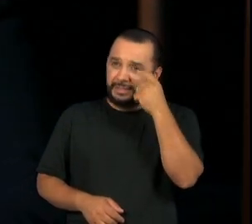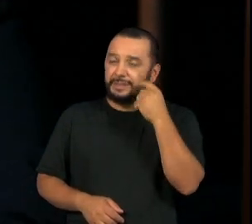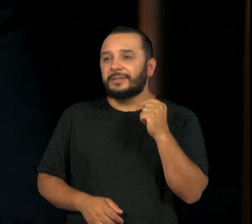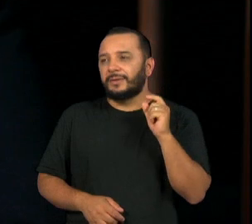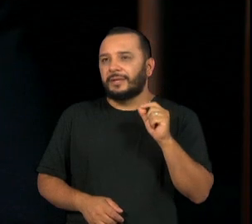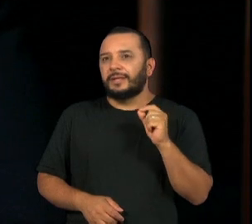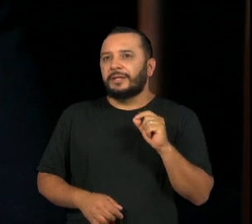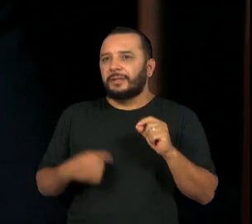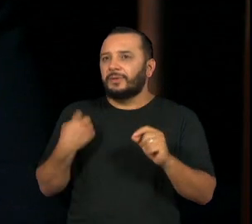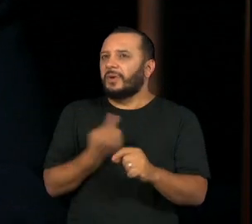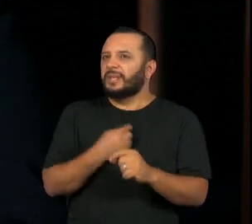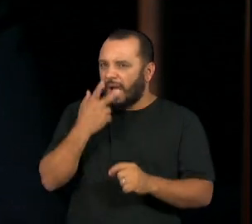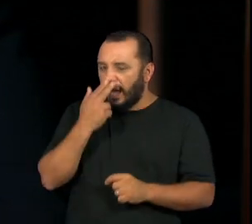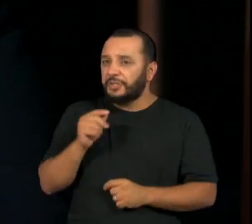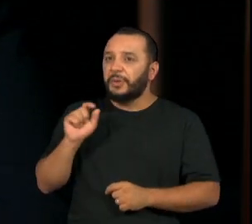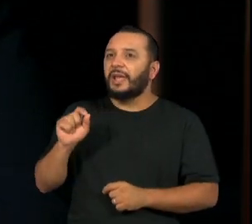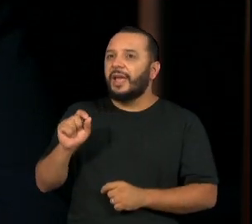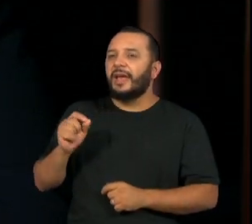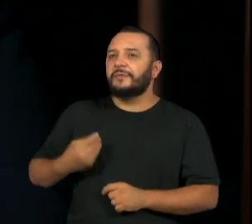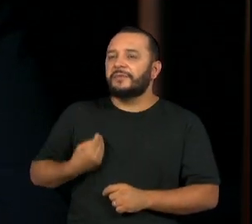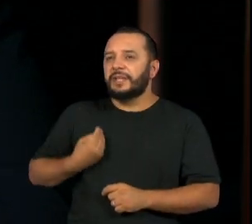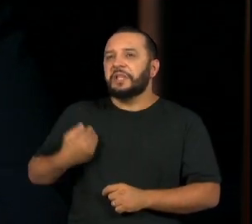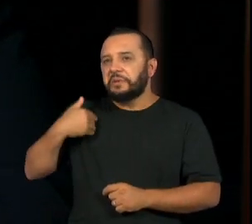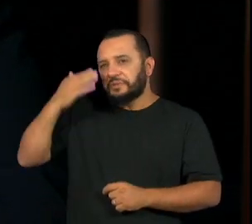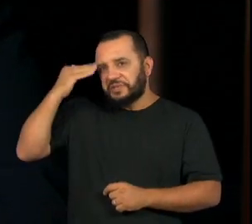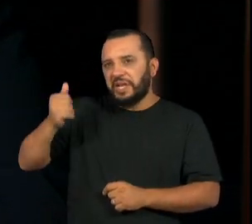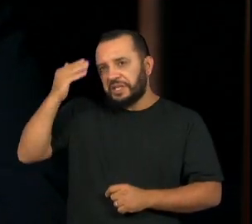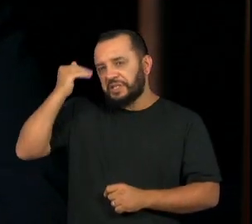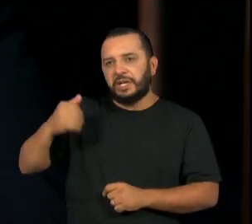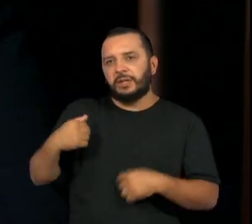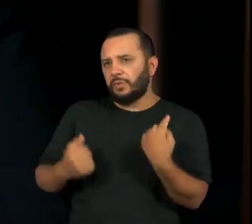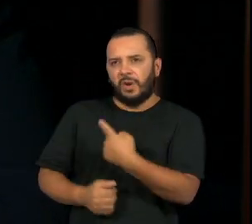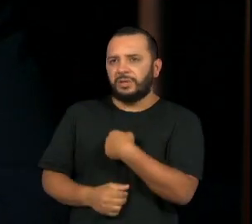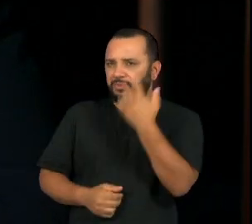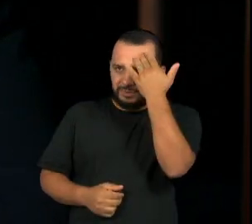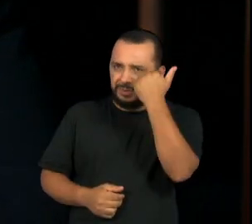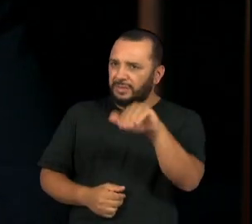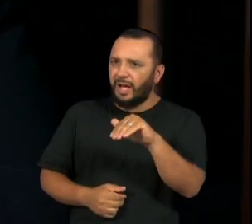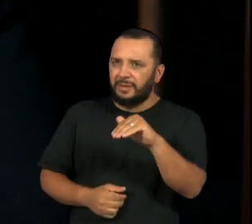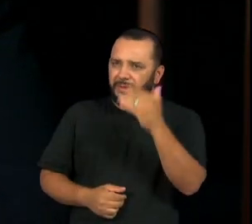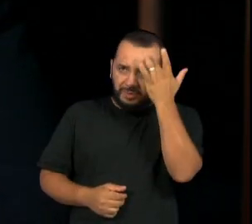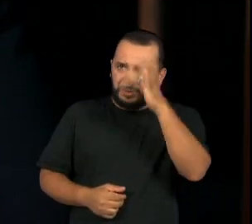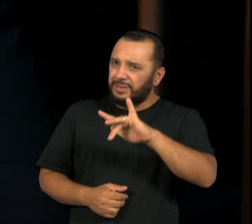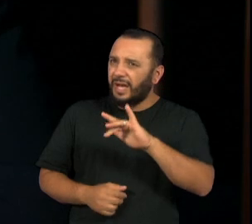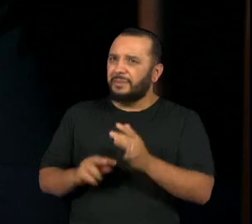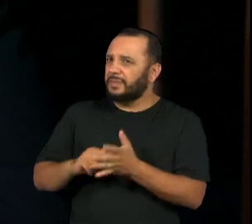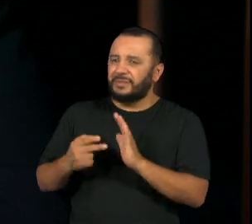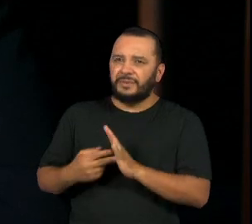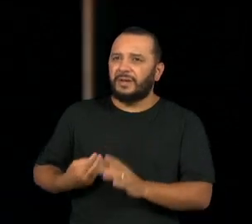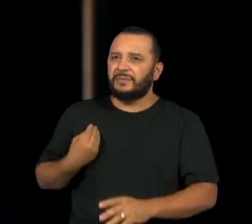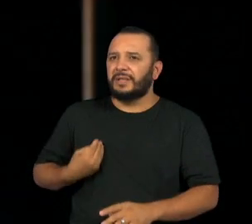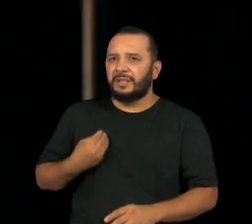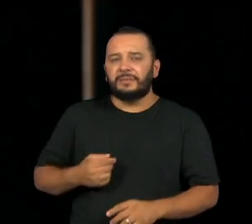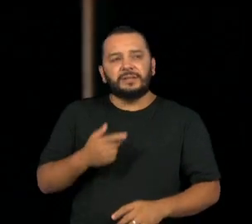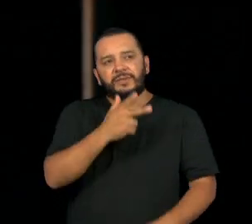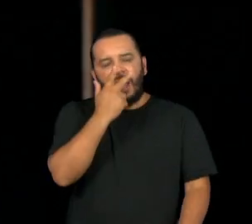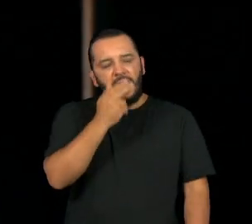vida. A gente não sabe o que é a vida. A gente não sabe o que é nada. Mas